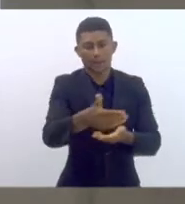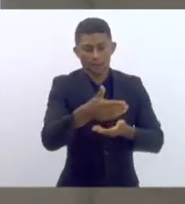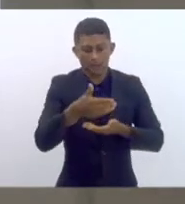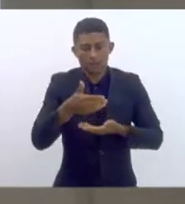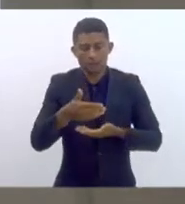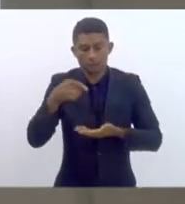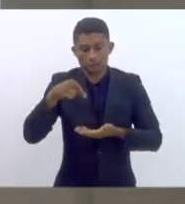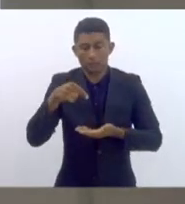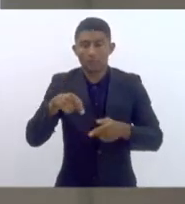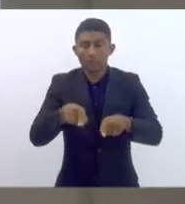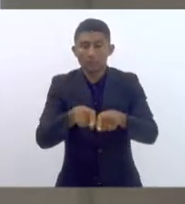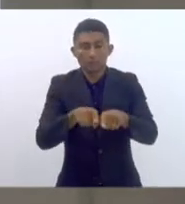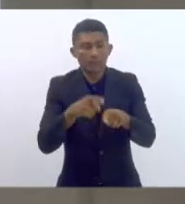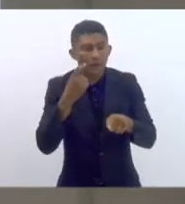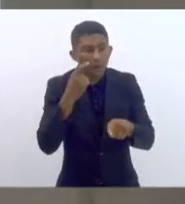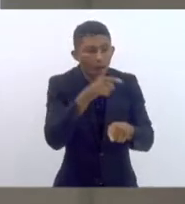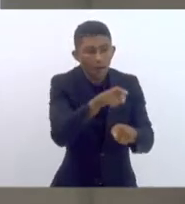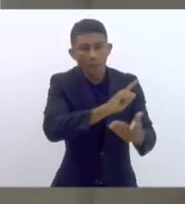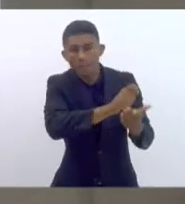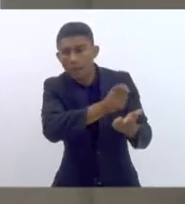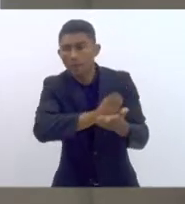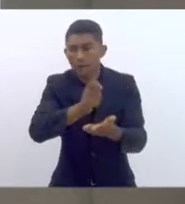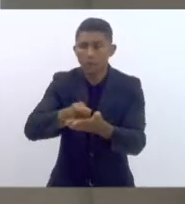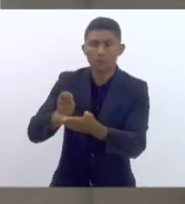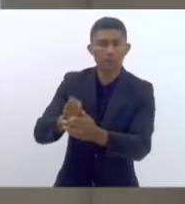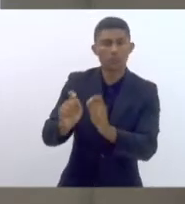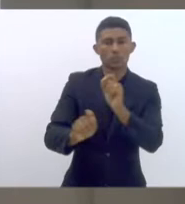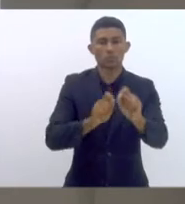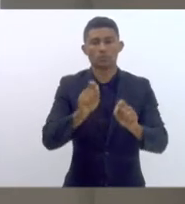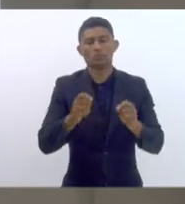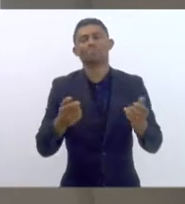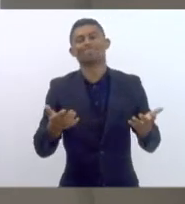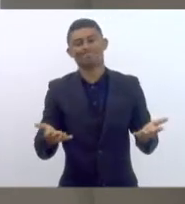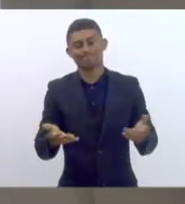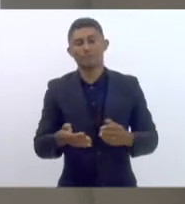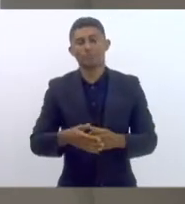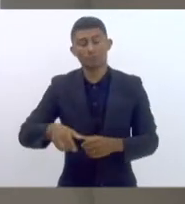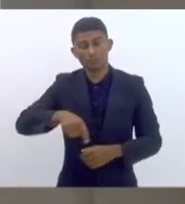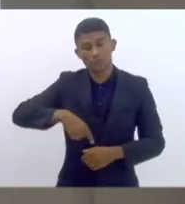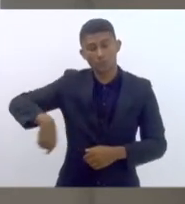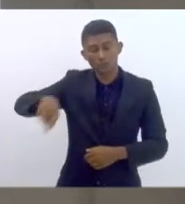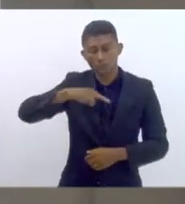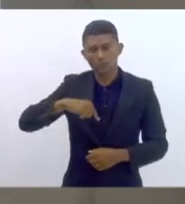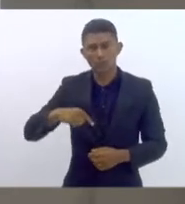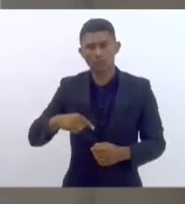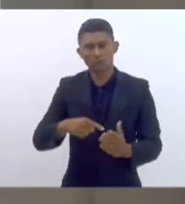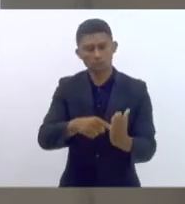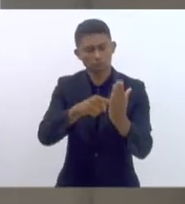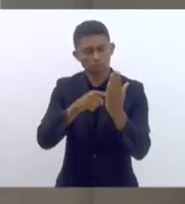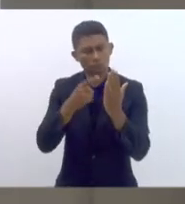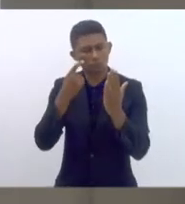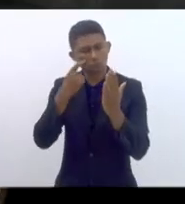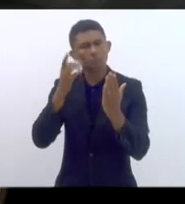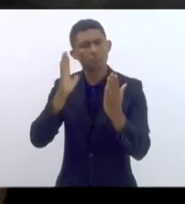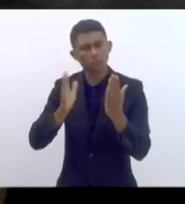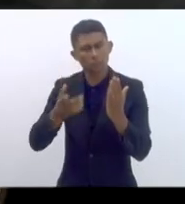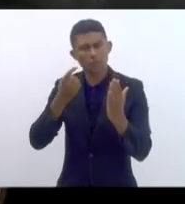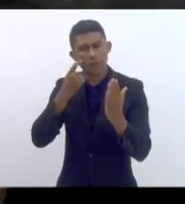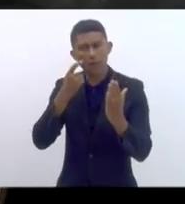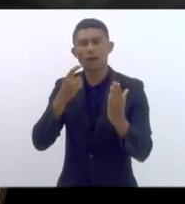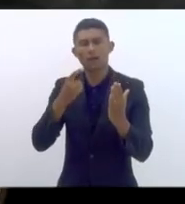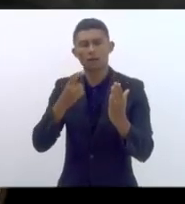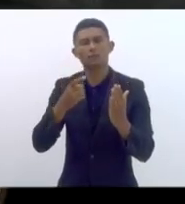nesse documento. Para isso, a gente considerou, então, já estava previsto de despesa de serviços, né, de